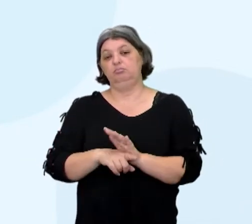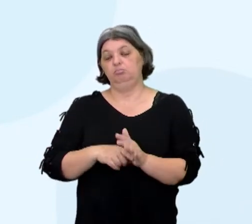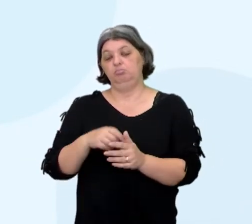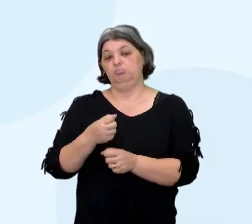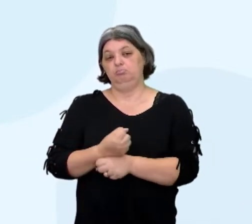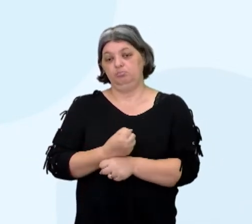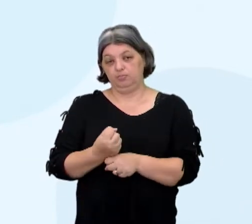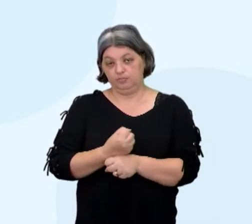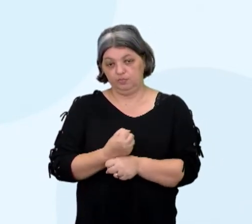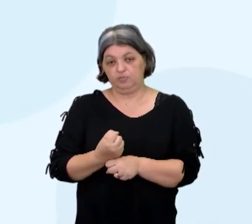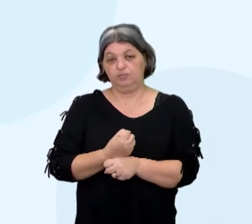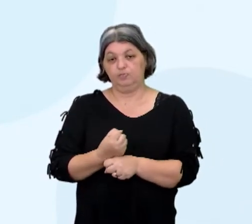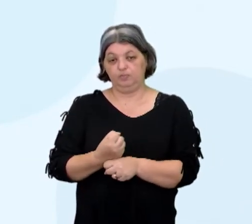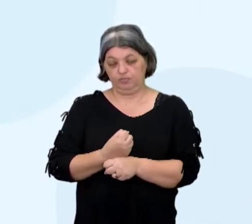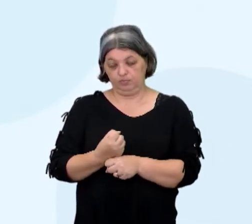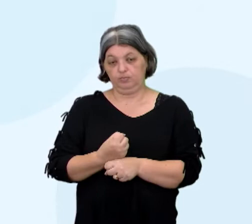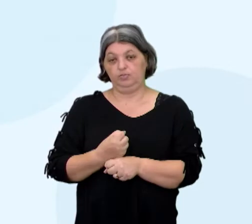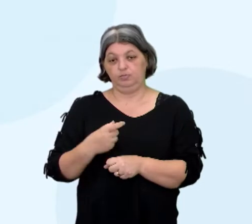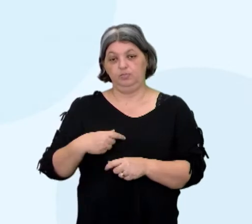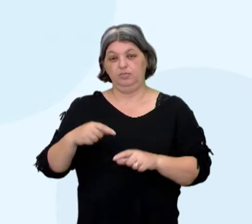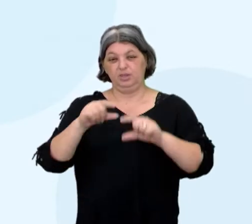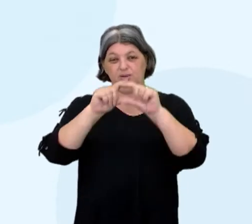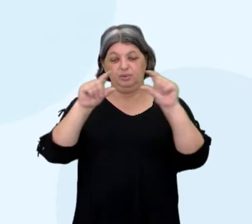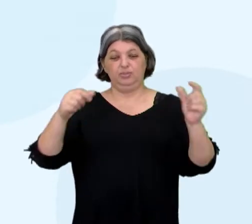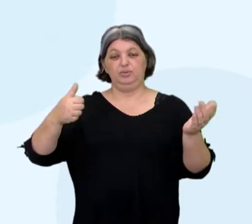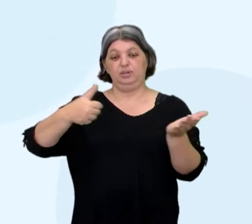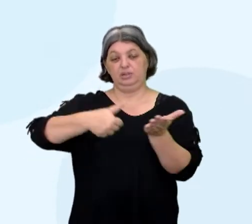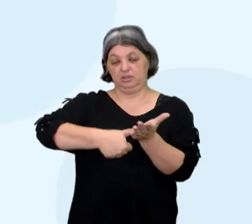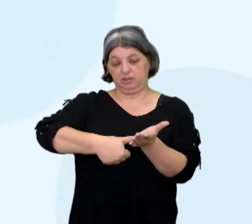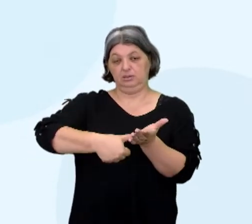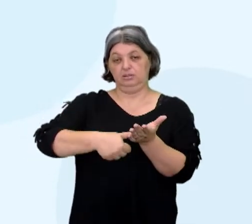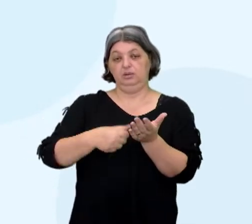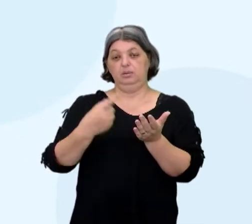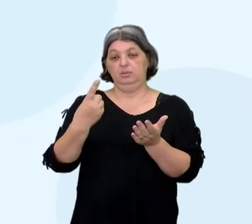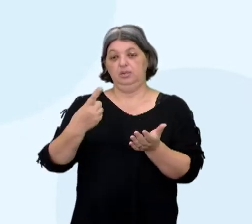né, Zhang-Yang, que está aí nesse selo aí comemorativo de